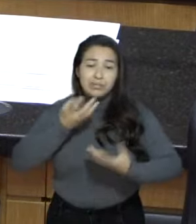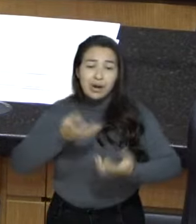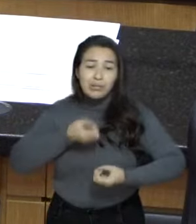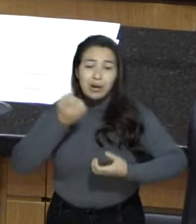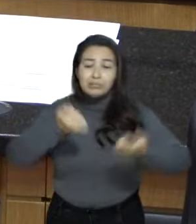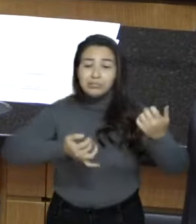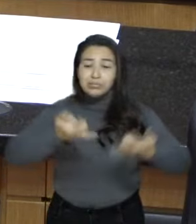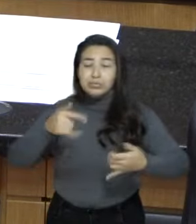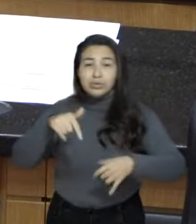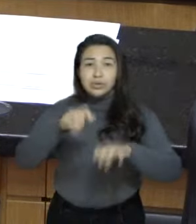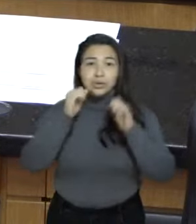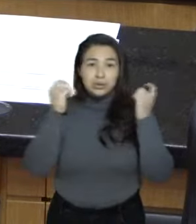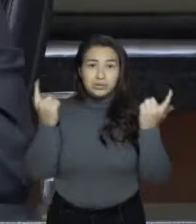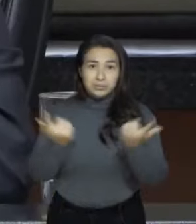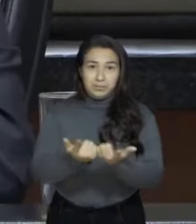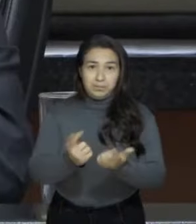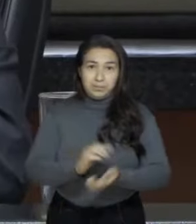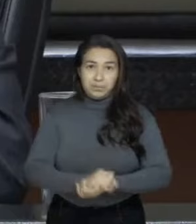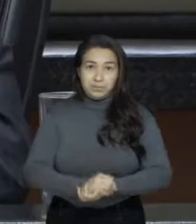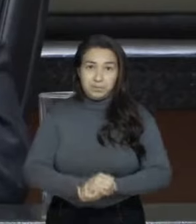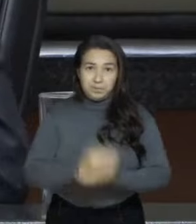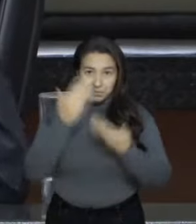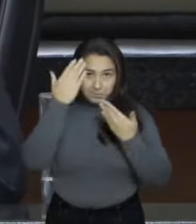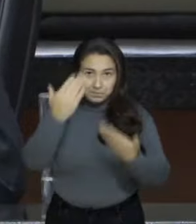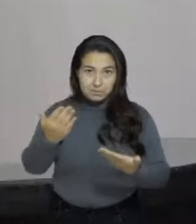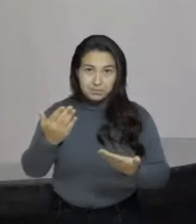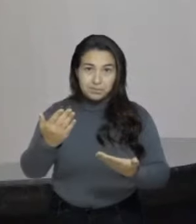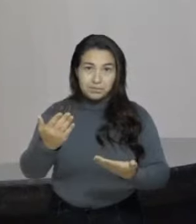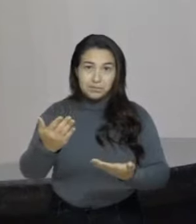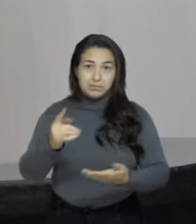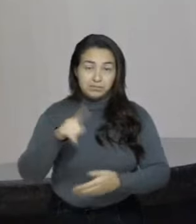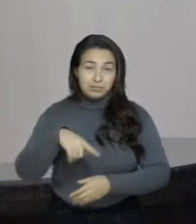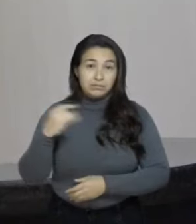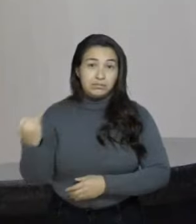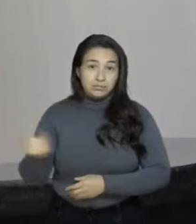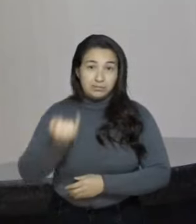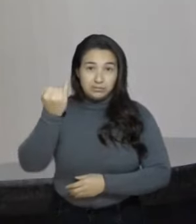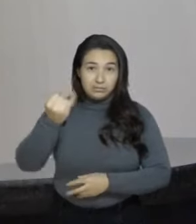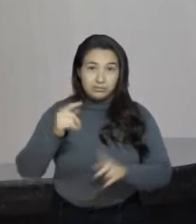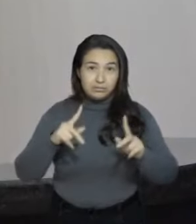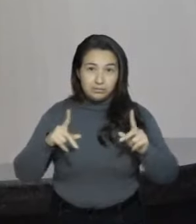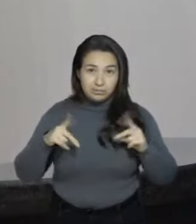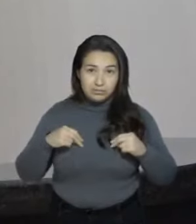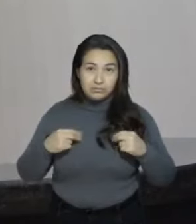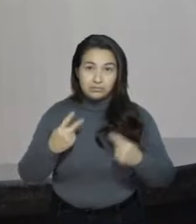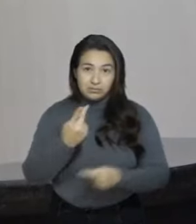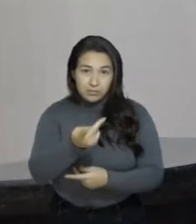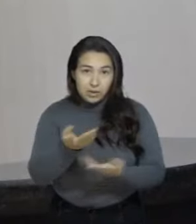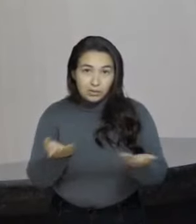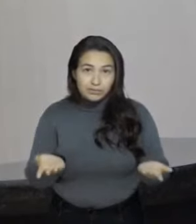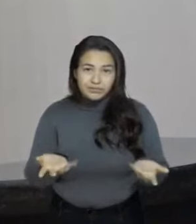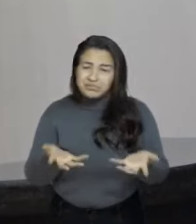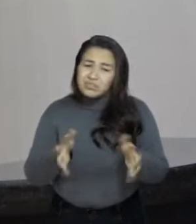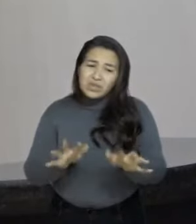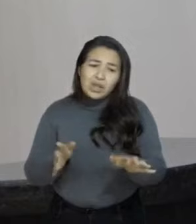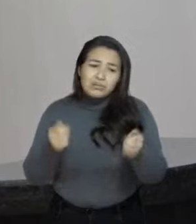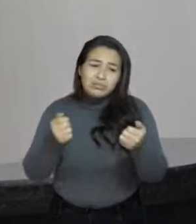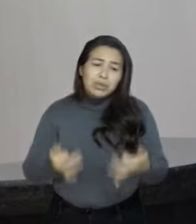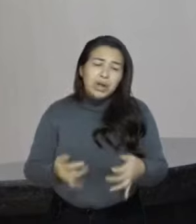presidente Obrigada bem importante esse reconhecimento e eu não quero também dizer